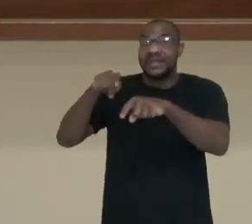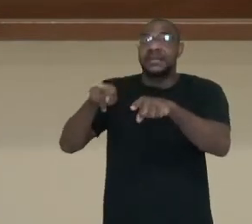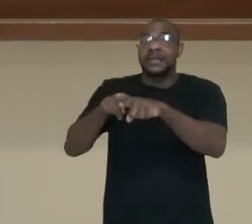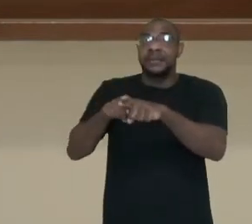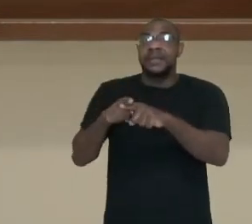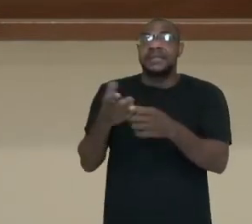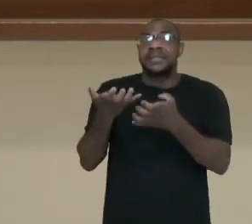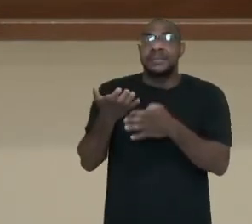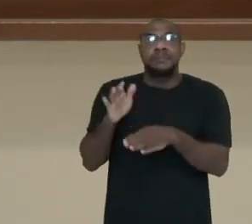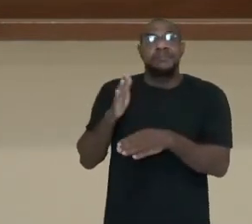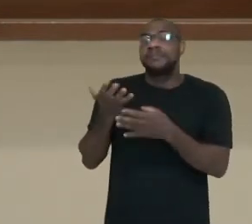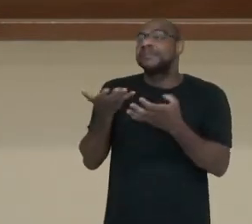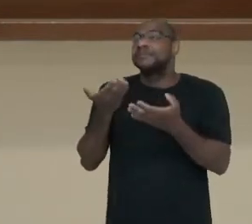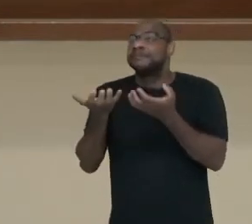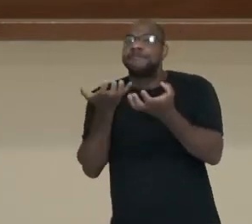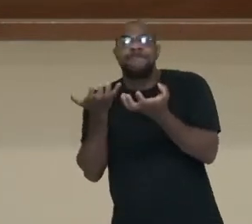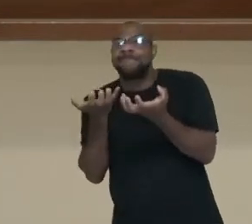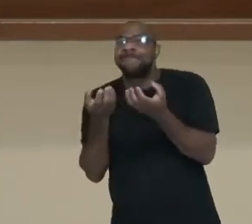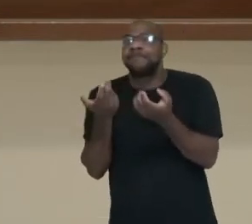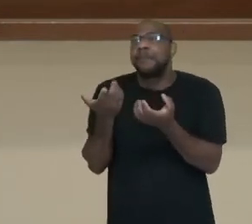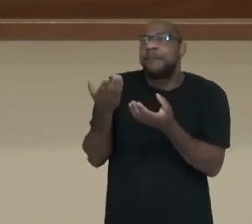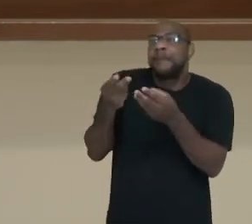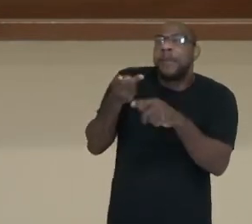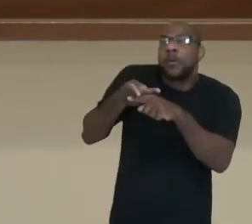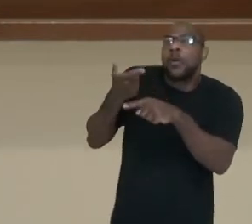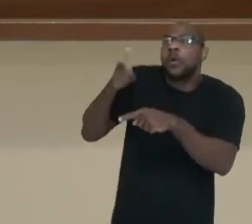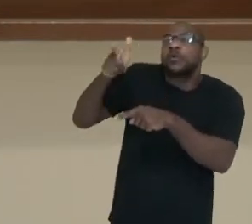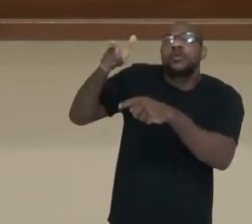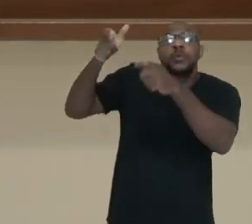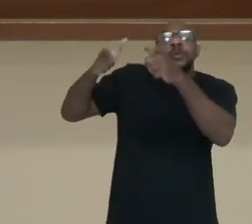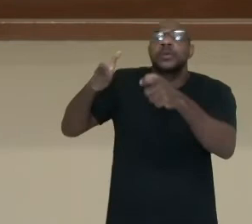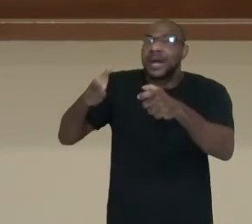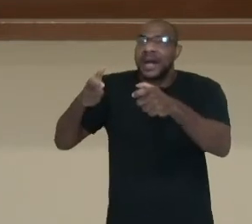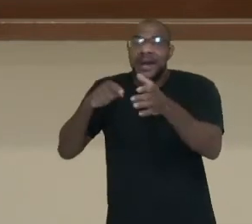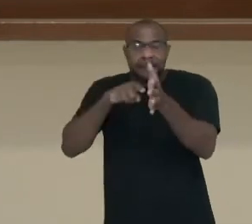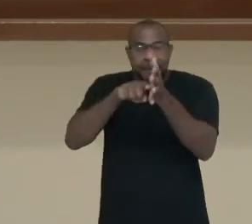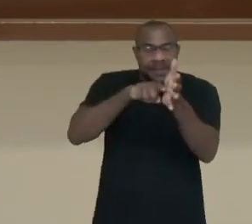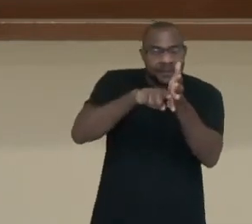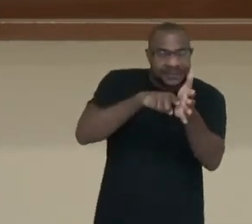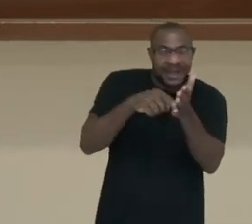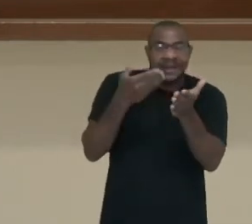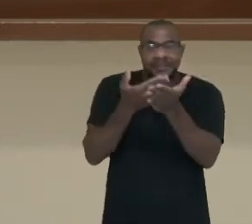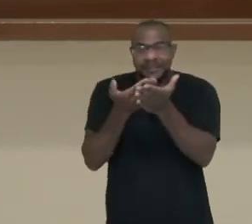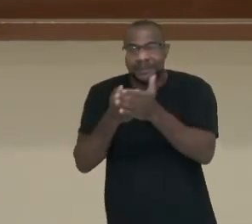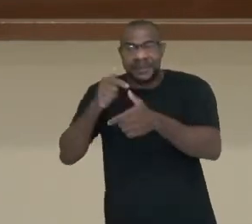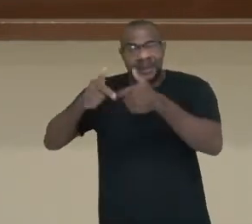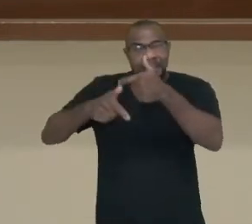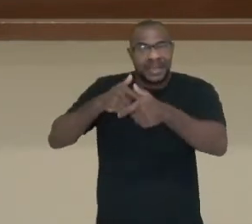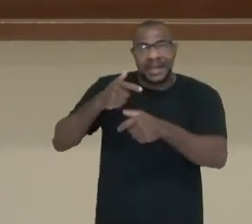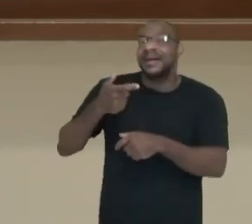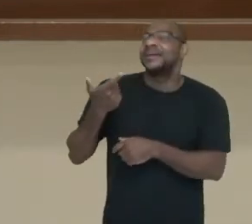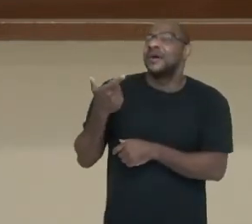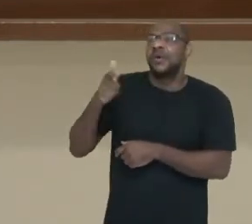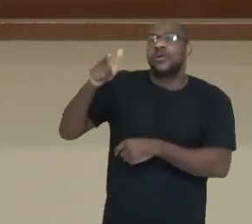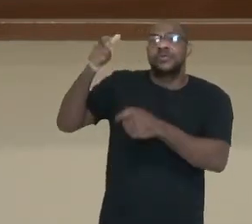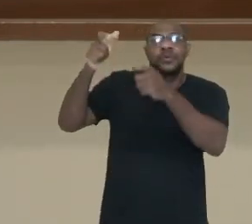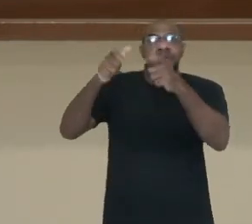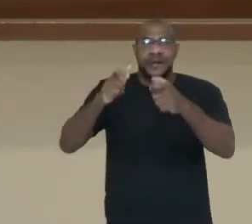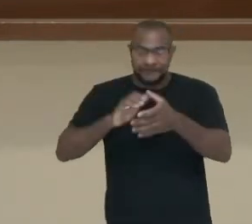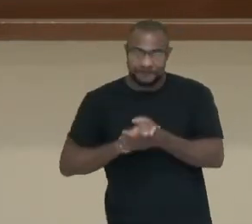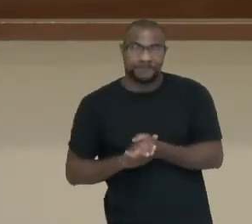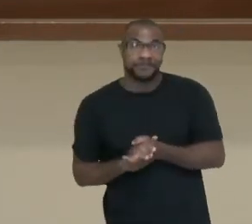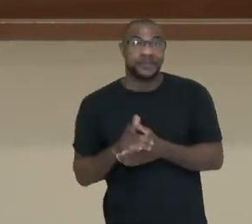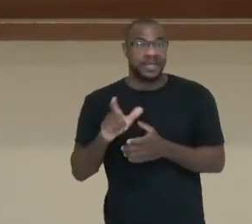destacáveis nos seus setores saíram do país Rússia em busca de melhores salários, melhores condições de vida. Isso é o que nós chamamos